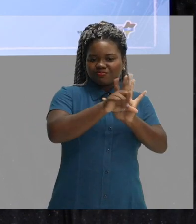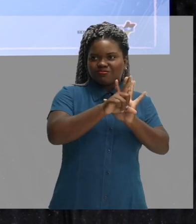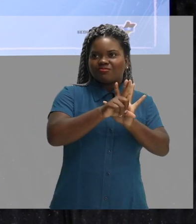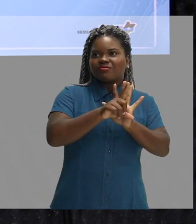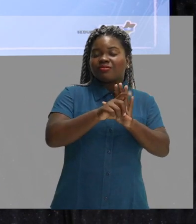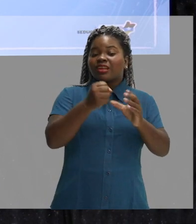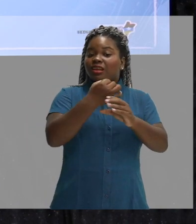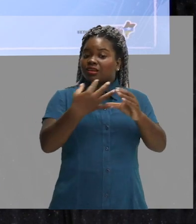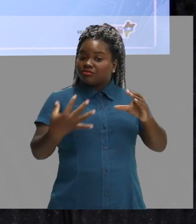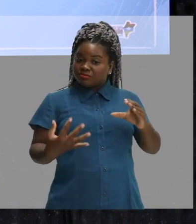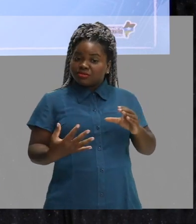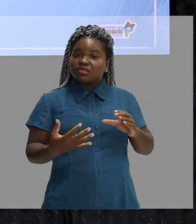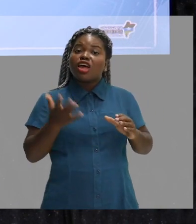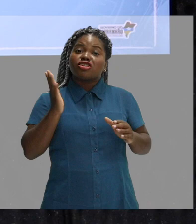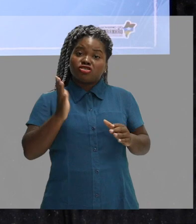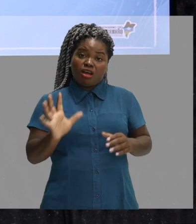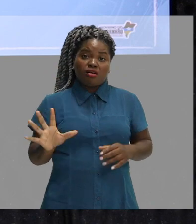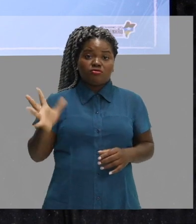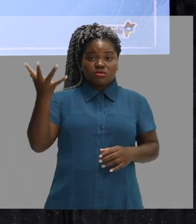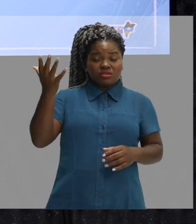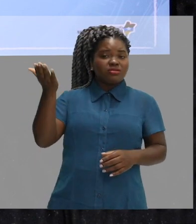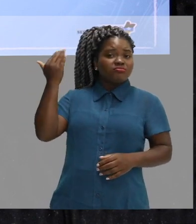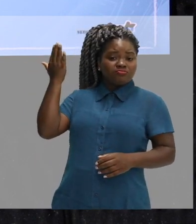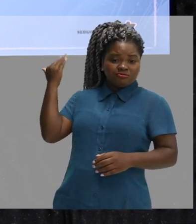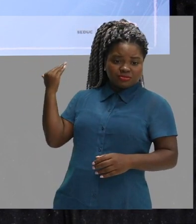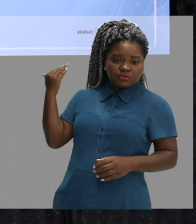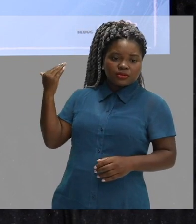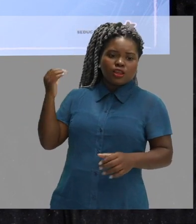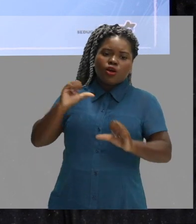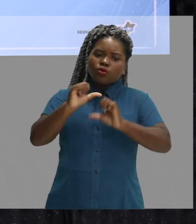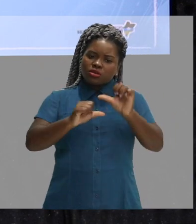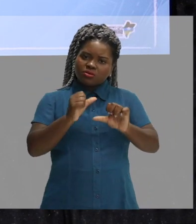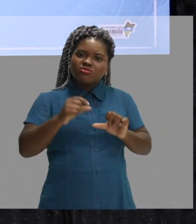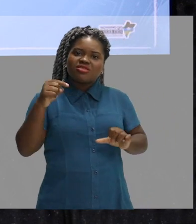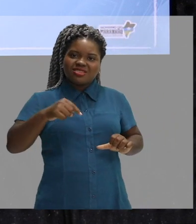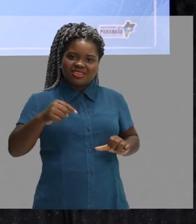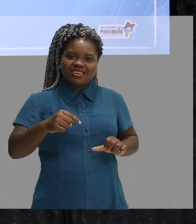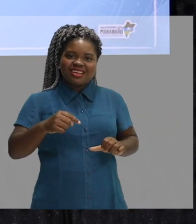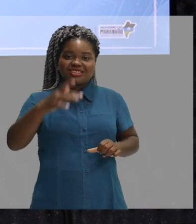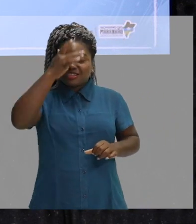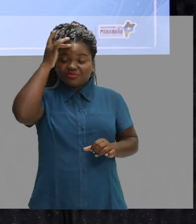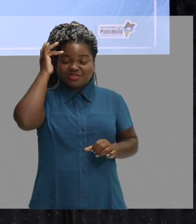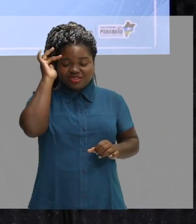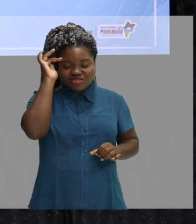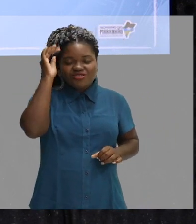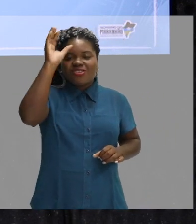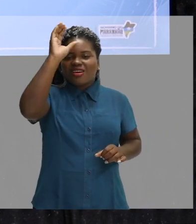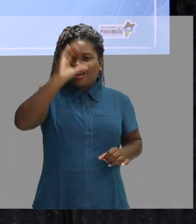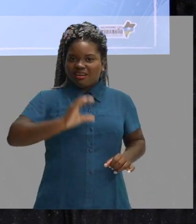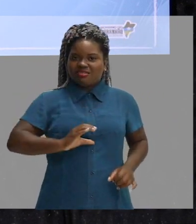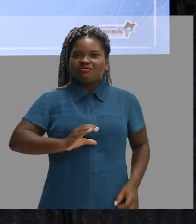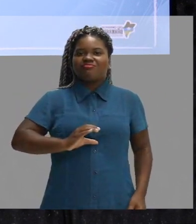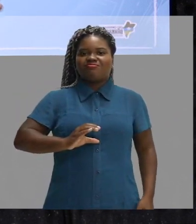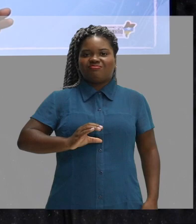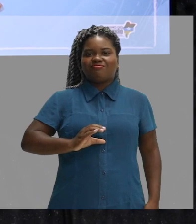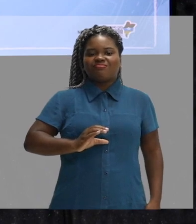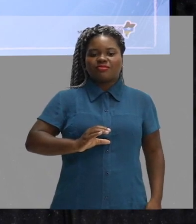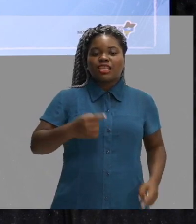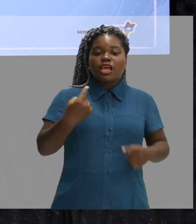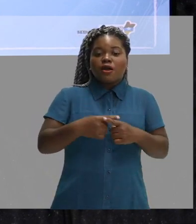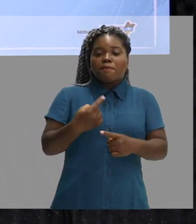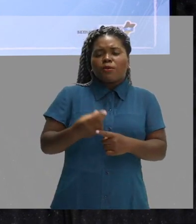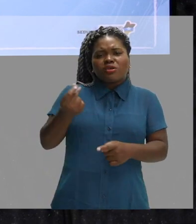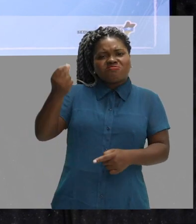antes, na democracia antiga. O que muda aqui é quem é cidadão. Porque antigamente, na Grécia